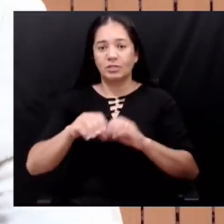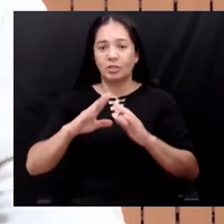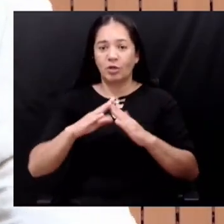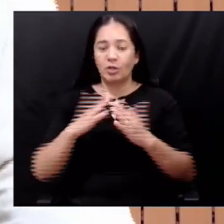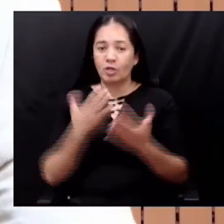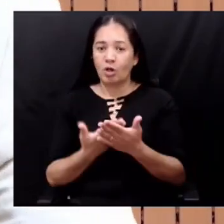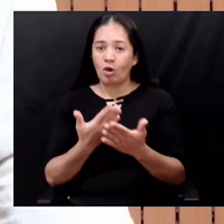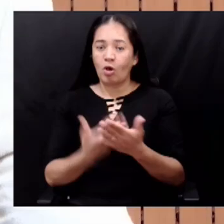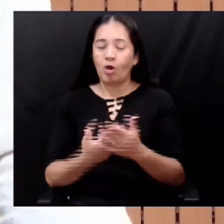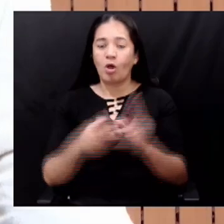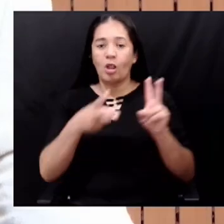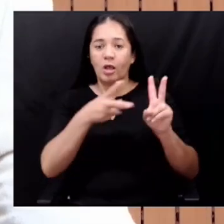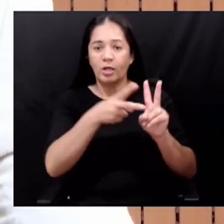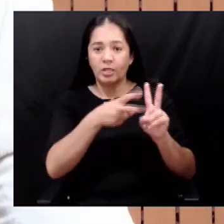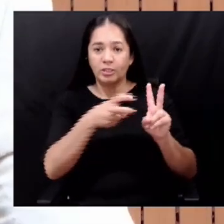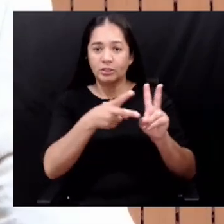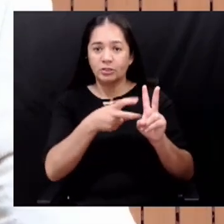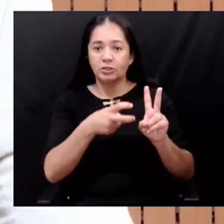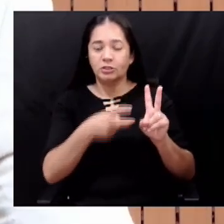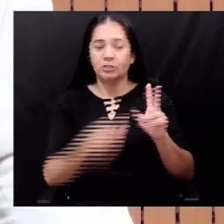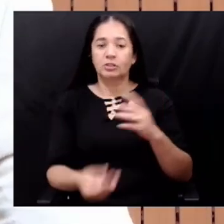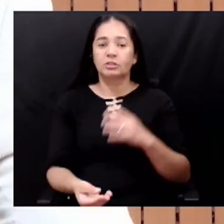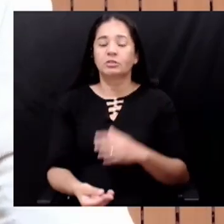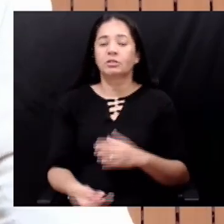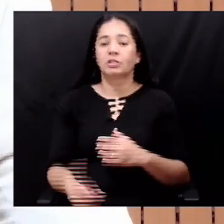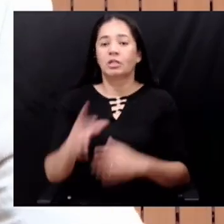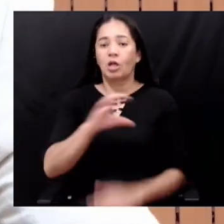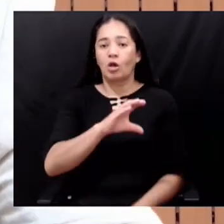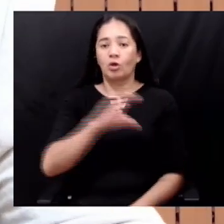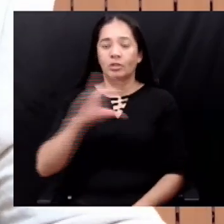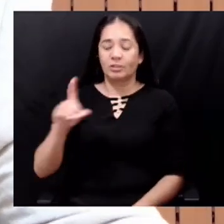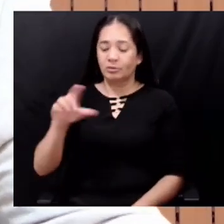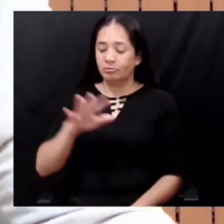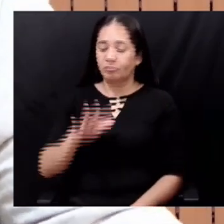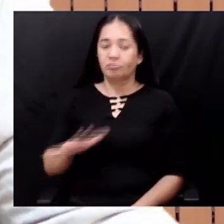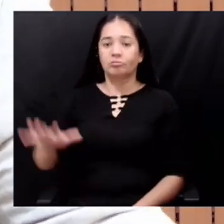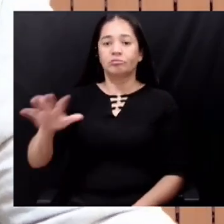geral dentro de educação do campo, nós criamos a diretoria específica.